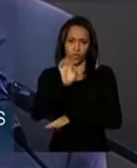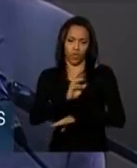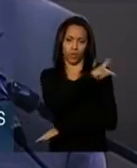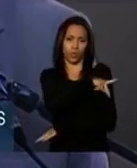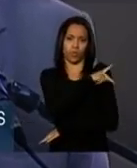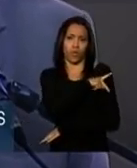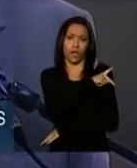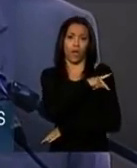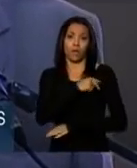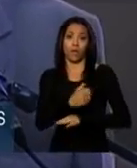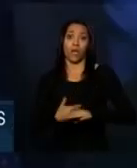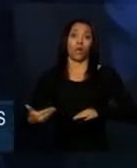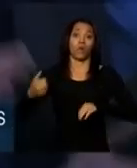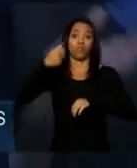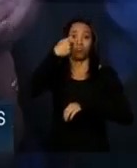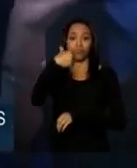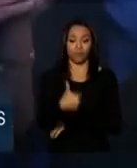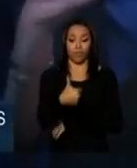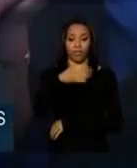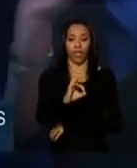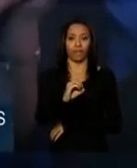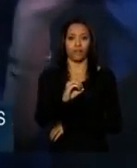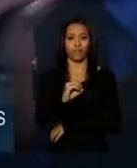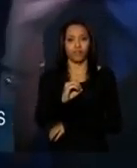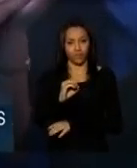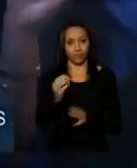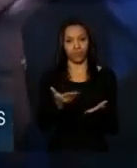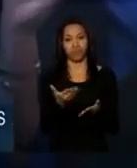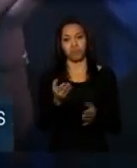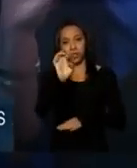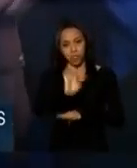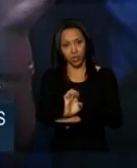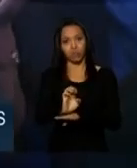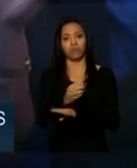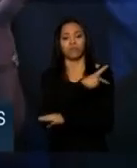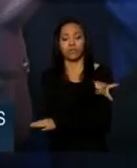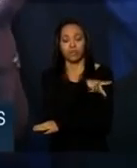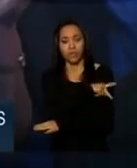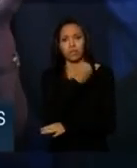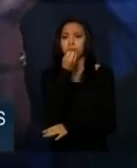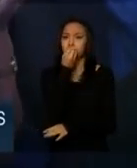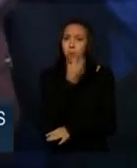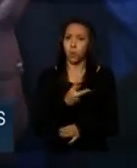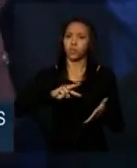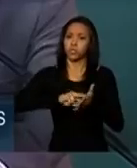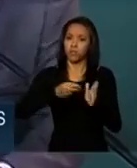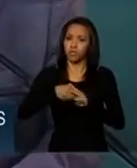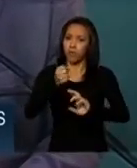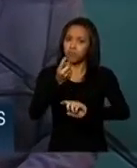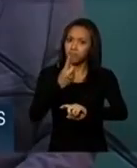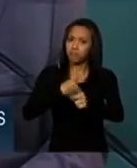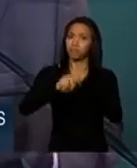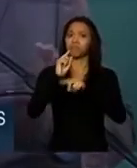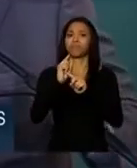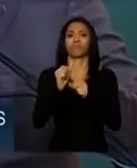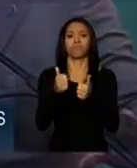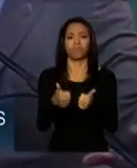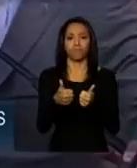para o 11º lugar. Um avanço significativo na transformação que estamos construindo no